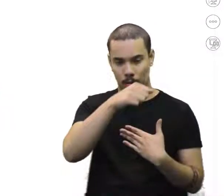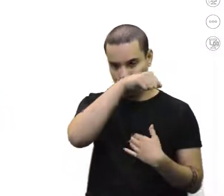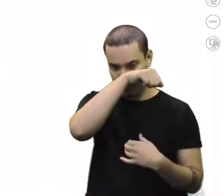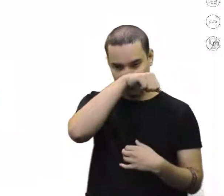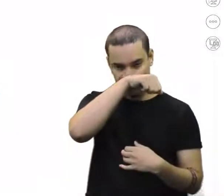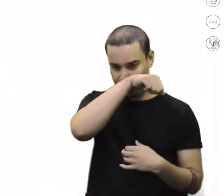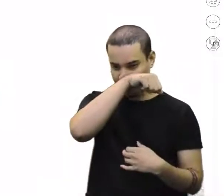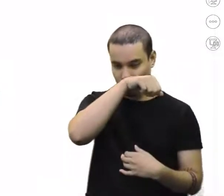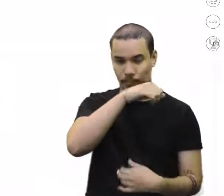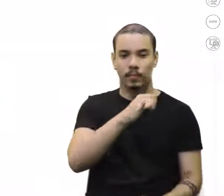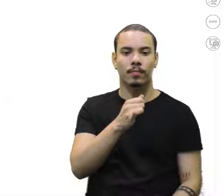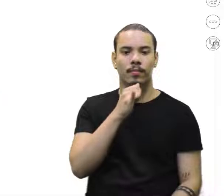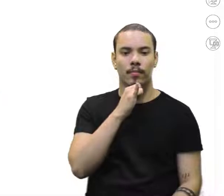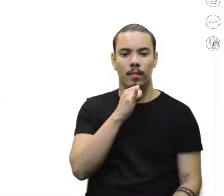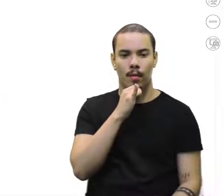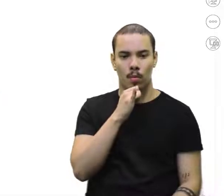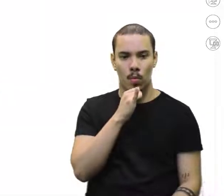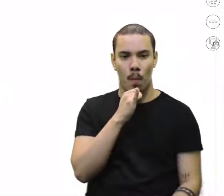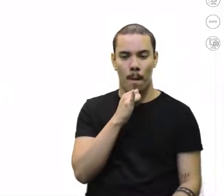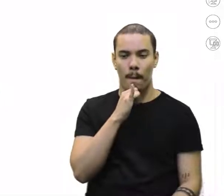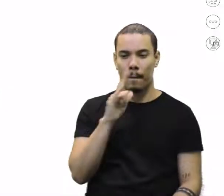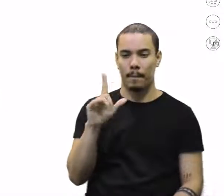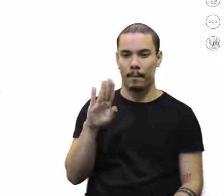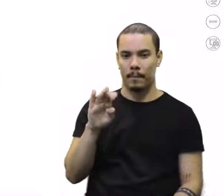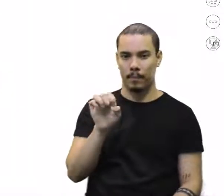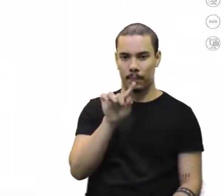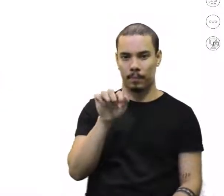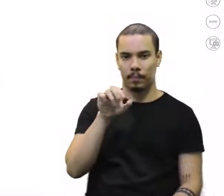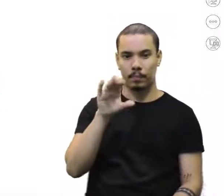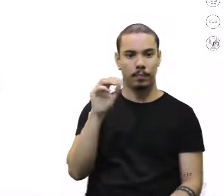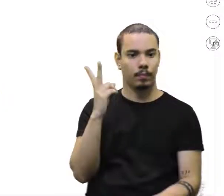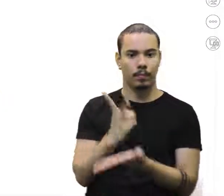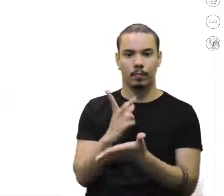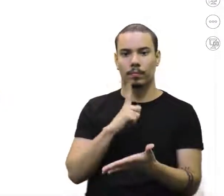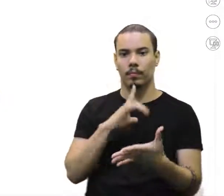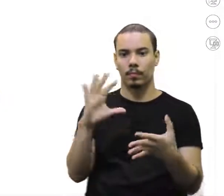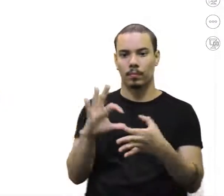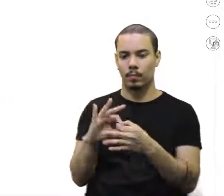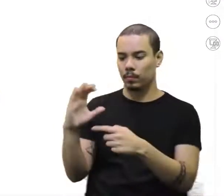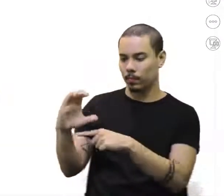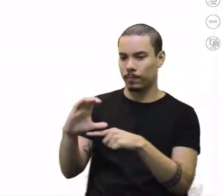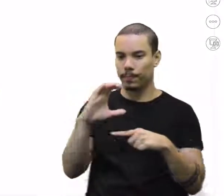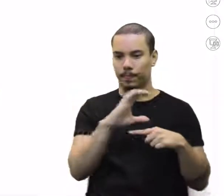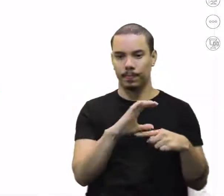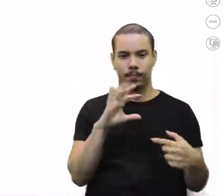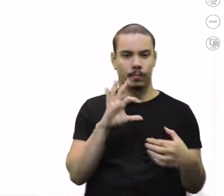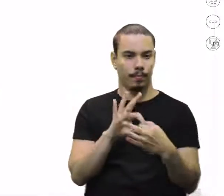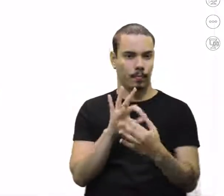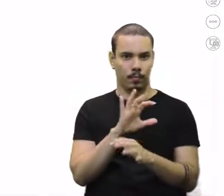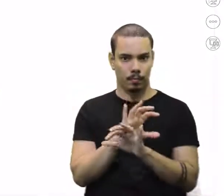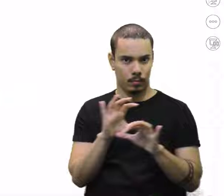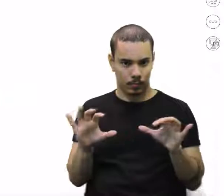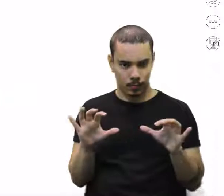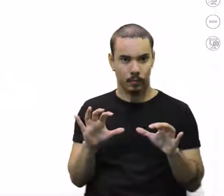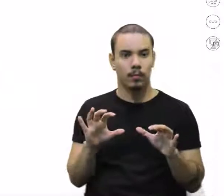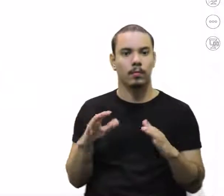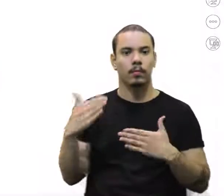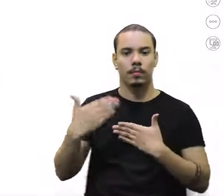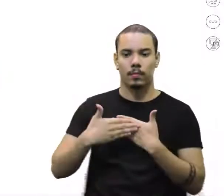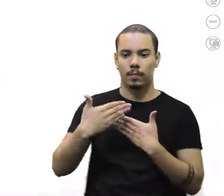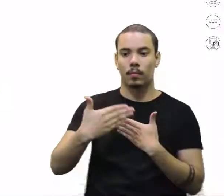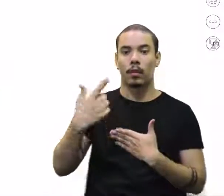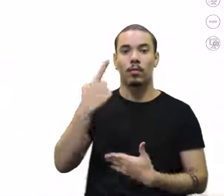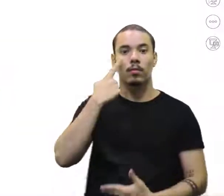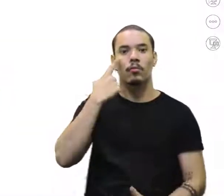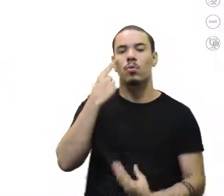carbonos. Tipo, ó, no anel benzênico eu sempre tenho só carbono ligado a carbono. E esses carbonos a hidrogênios